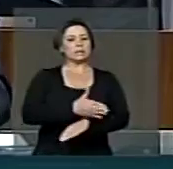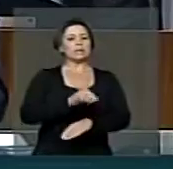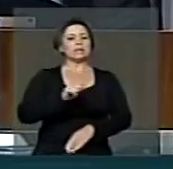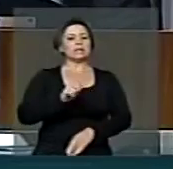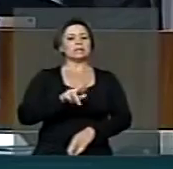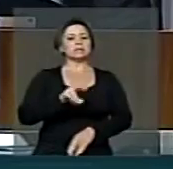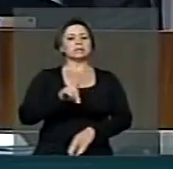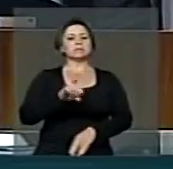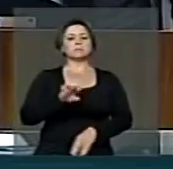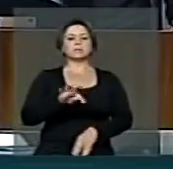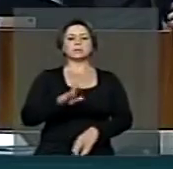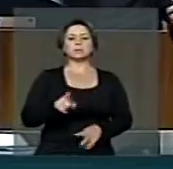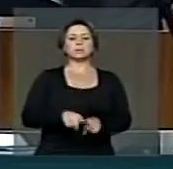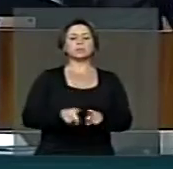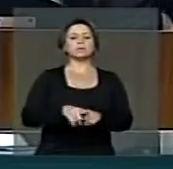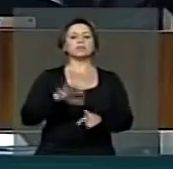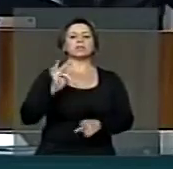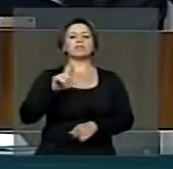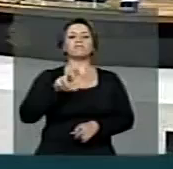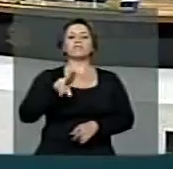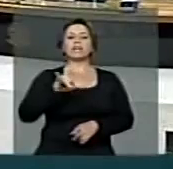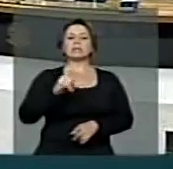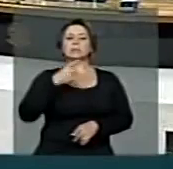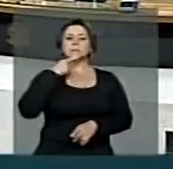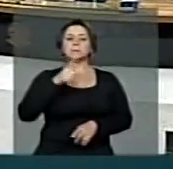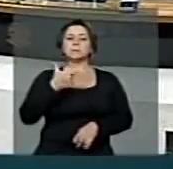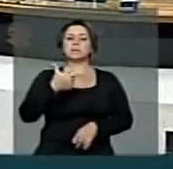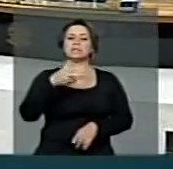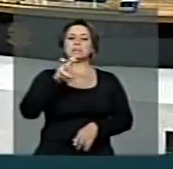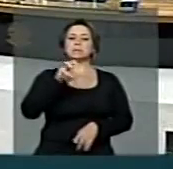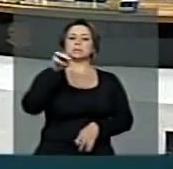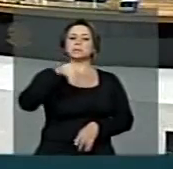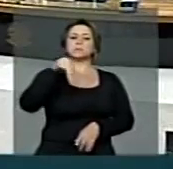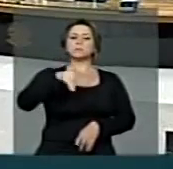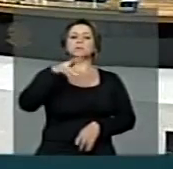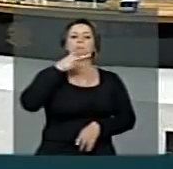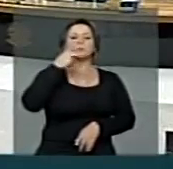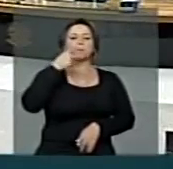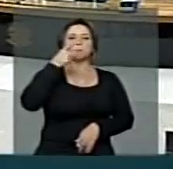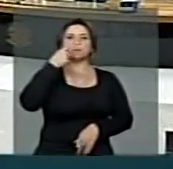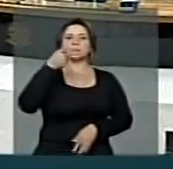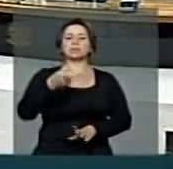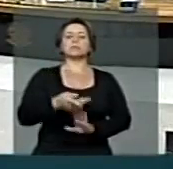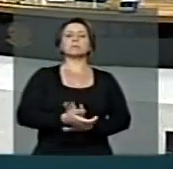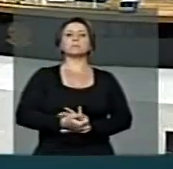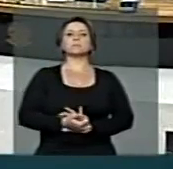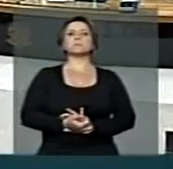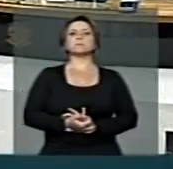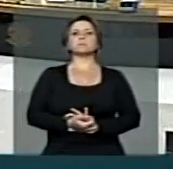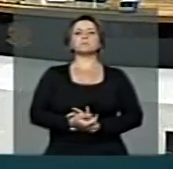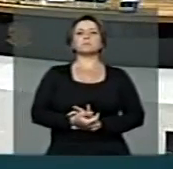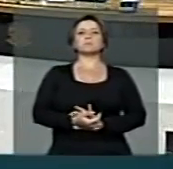Fábio Trade. 25 minutos. 25 minutos à sua disposição, senhor deputado.